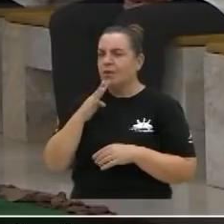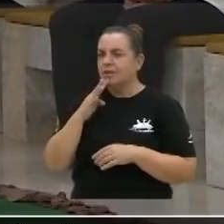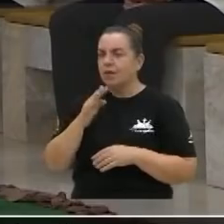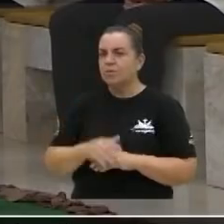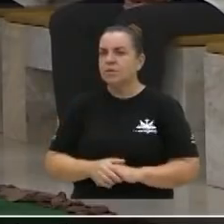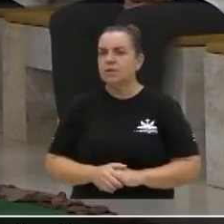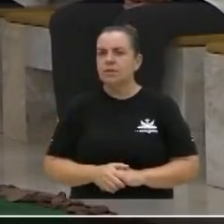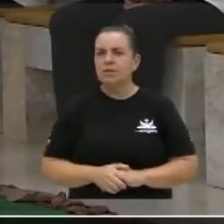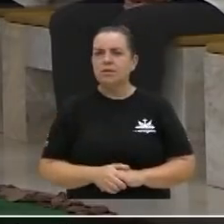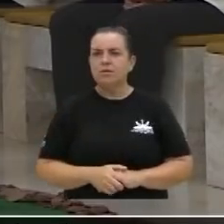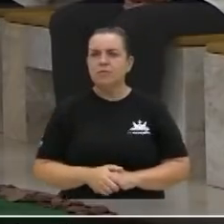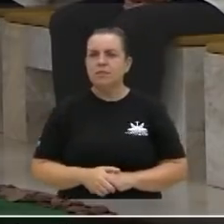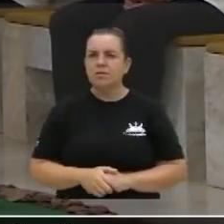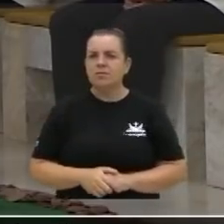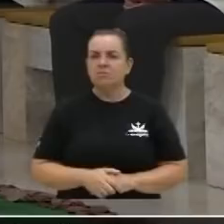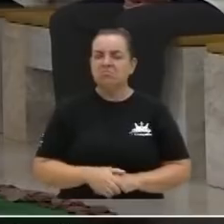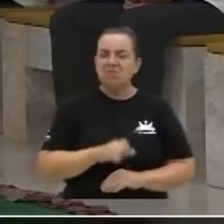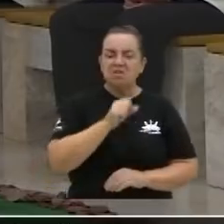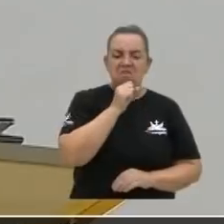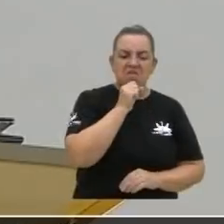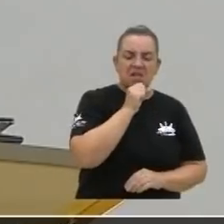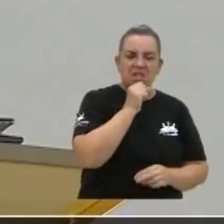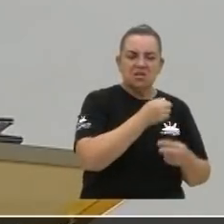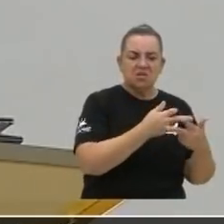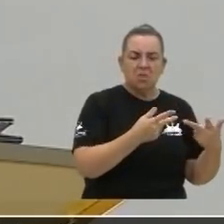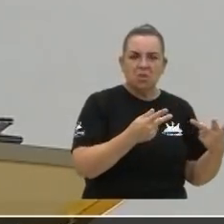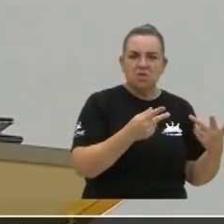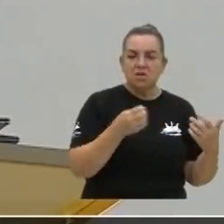Velhos e novos ídolos,